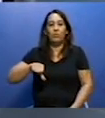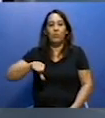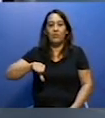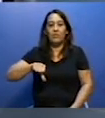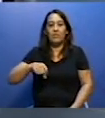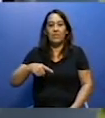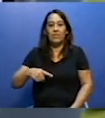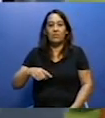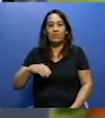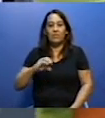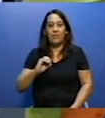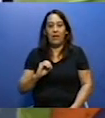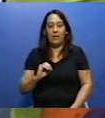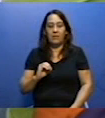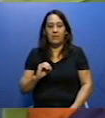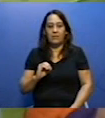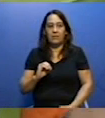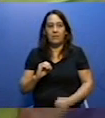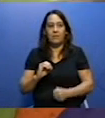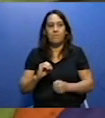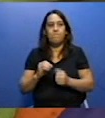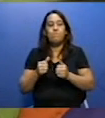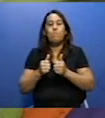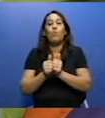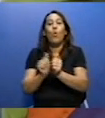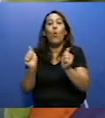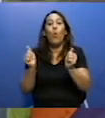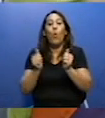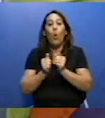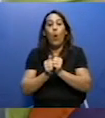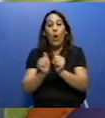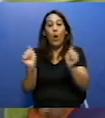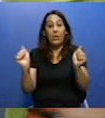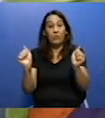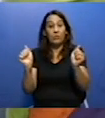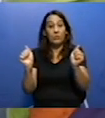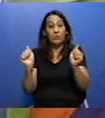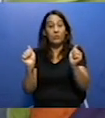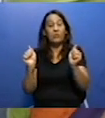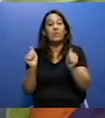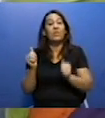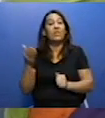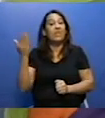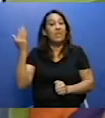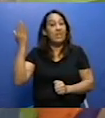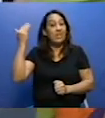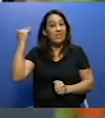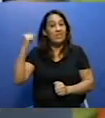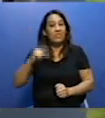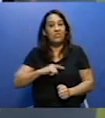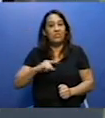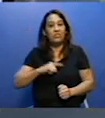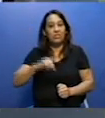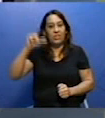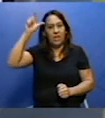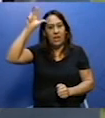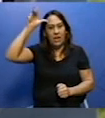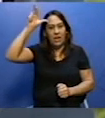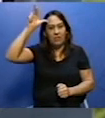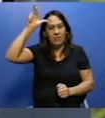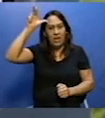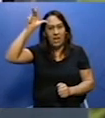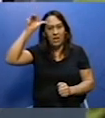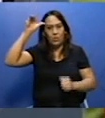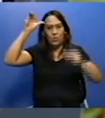1910. O bonde, aquele bonde que o cavalo puxava, agora é elétrico. Olha aqui, ó,